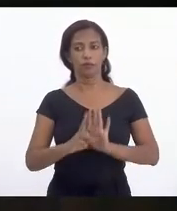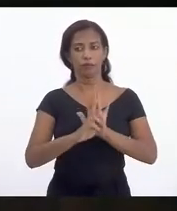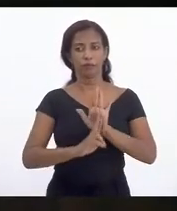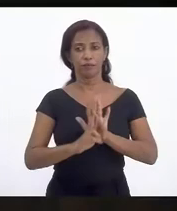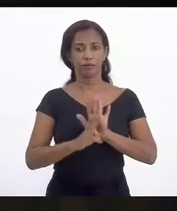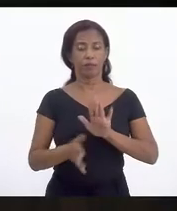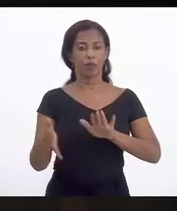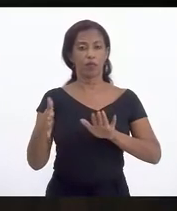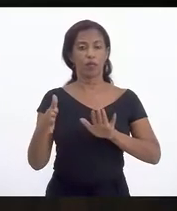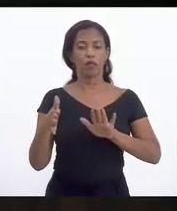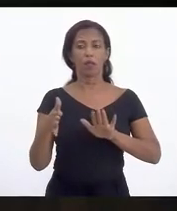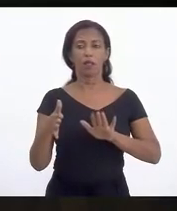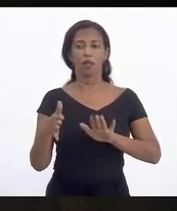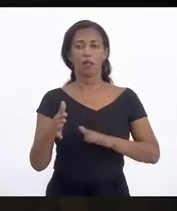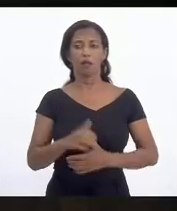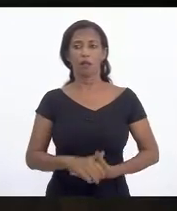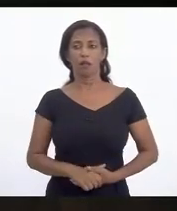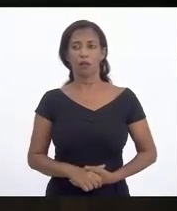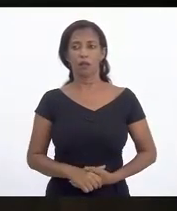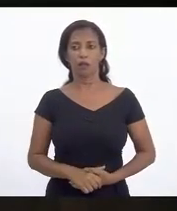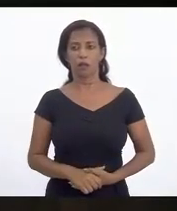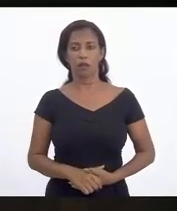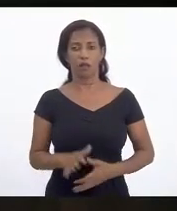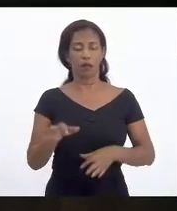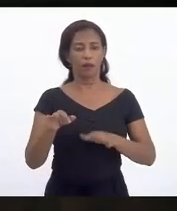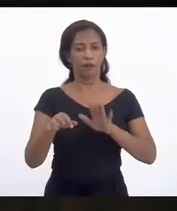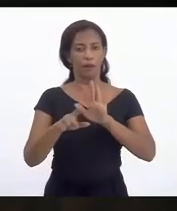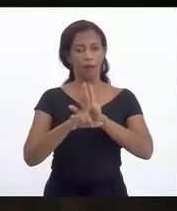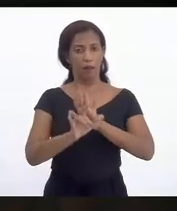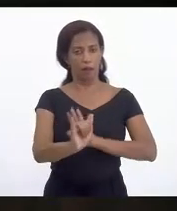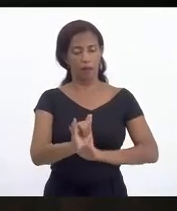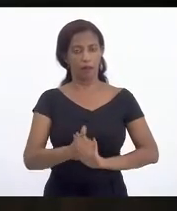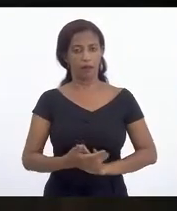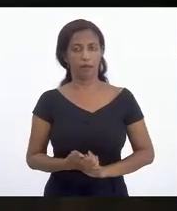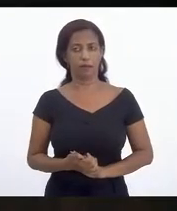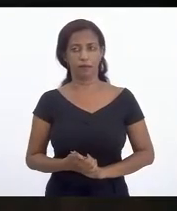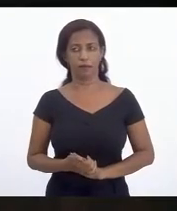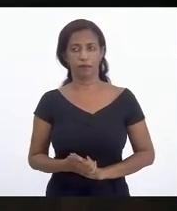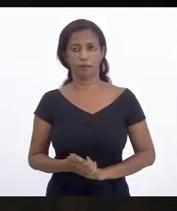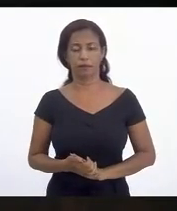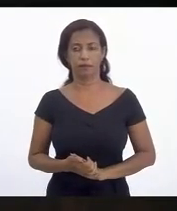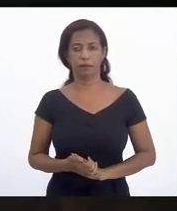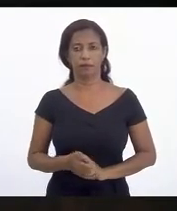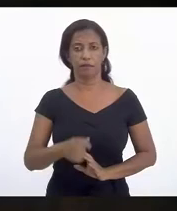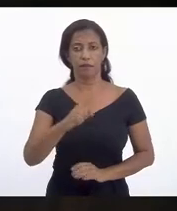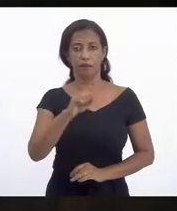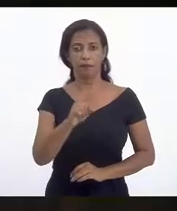requerimento de inclusão na ordem do dia, o projeto de lei número